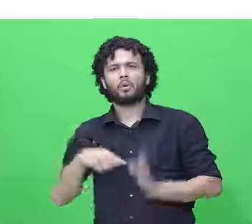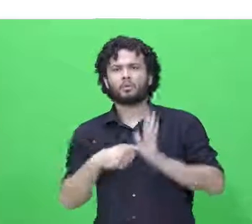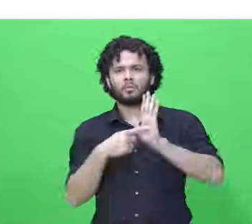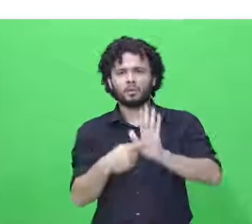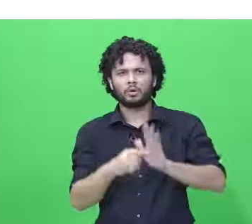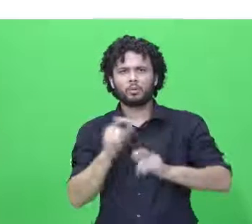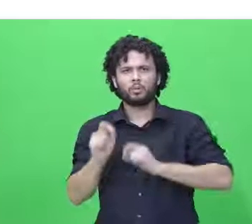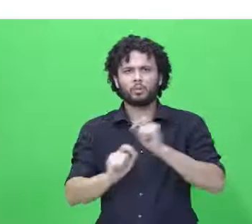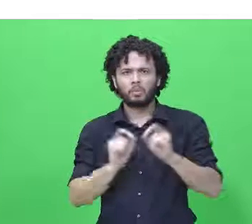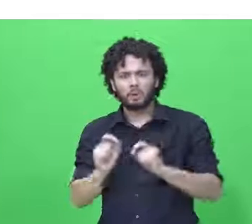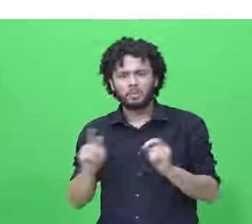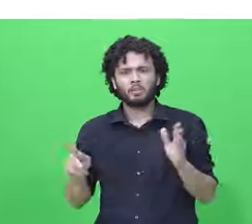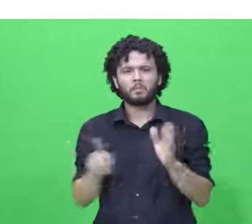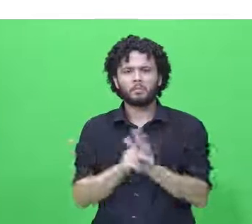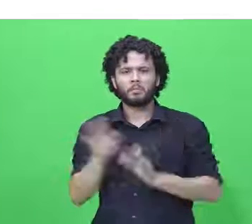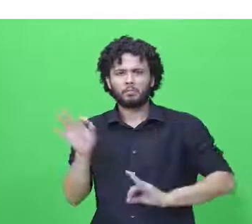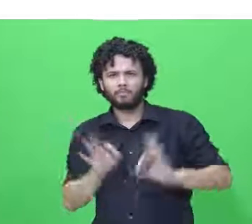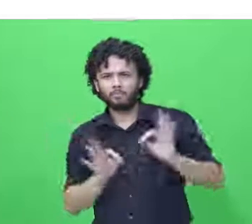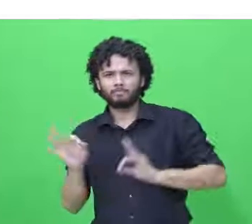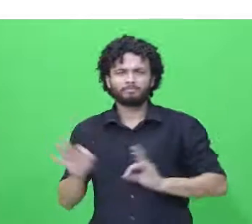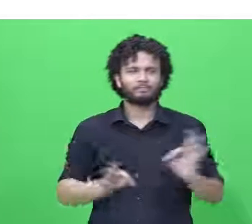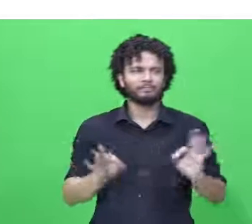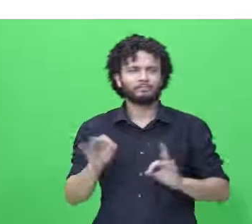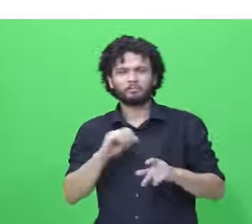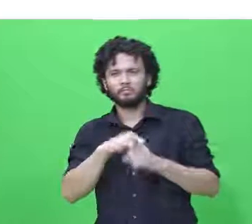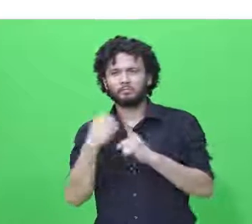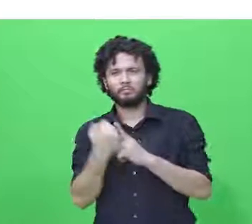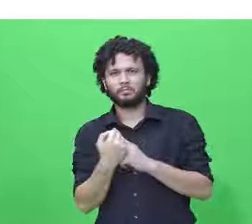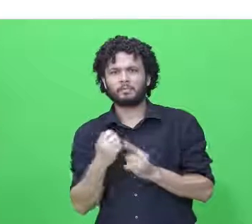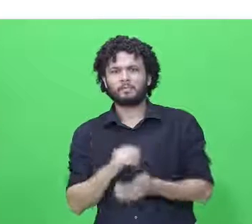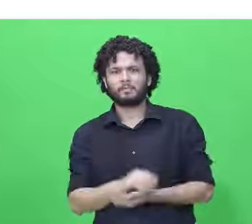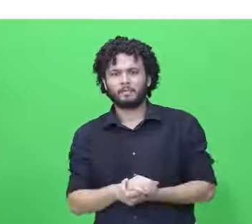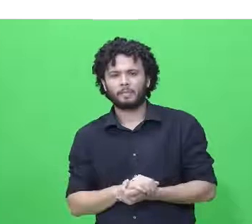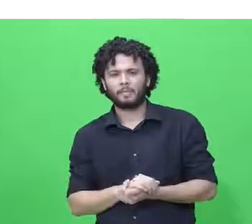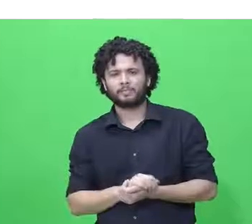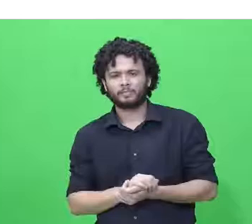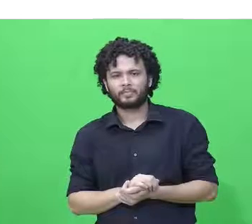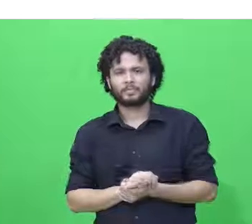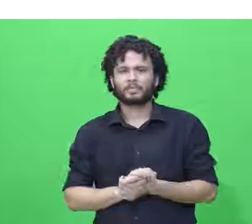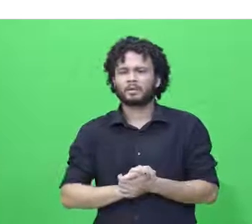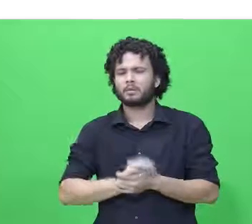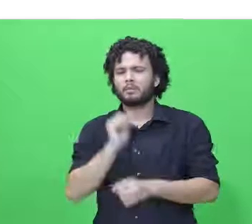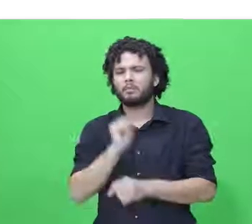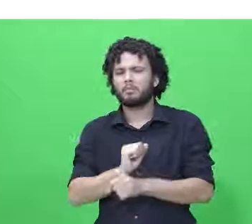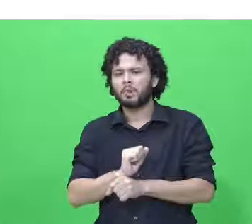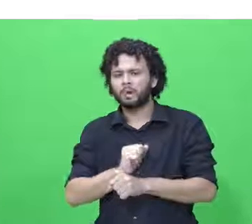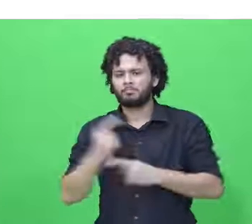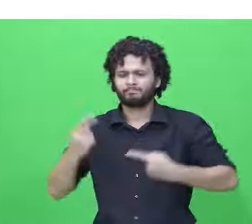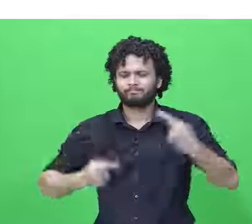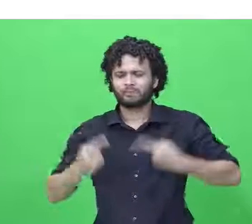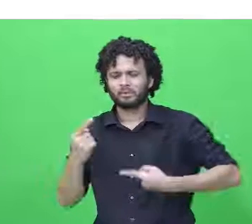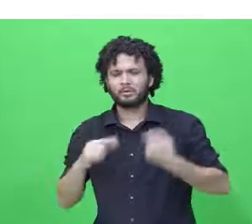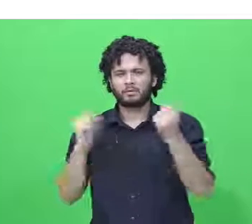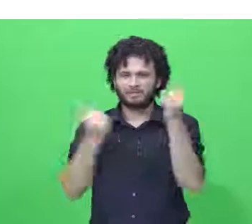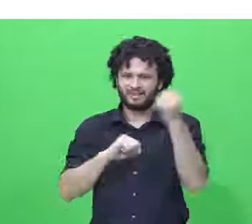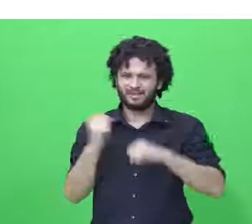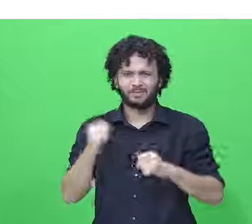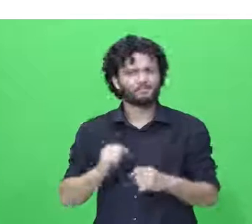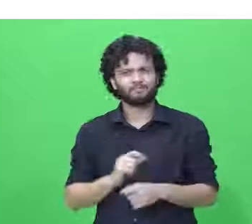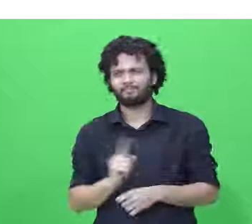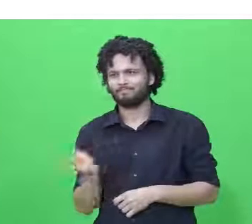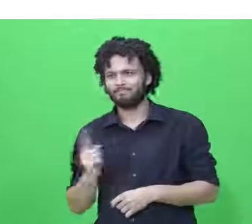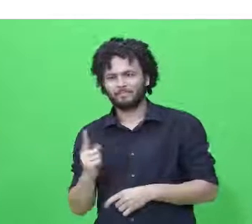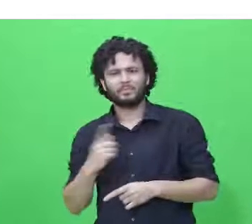uma concepção de organização sindical que, né, elimina os conflitos no ambiente das fábricas? Não, né, as